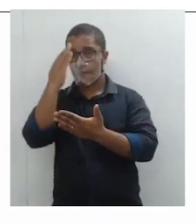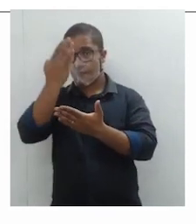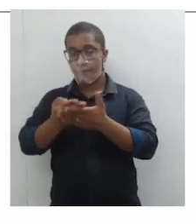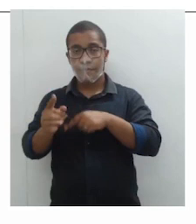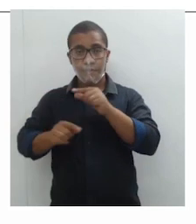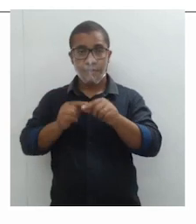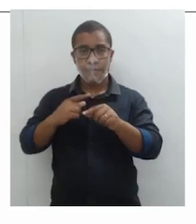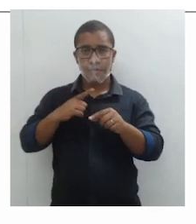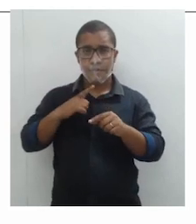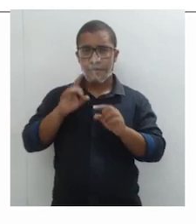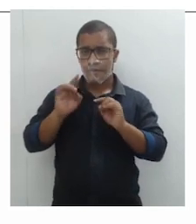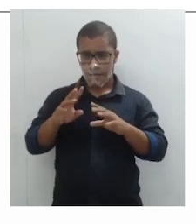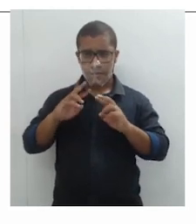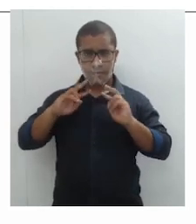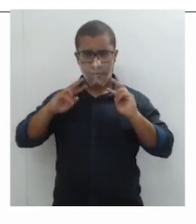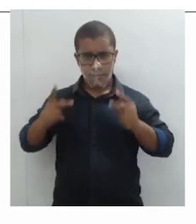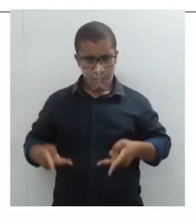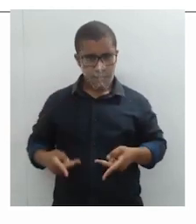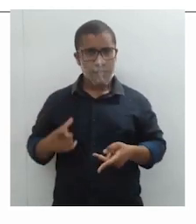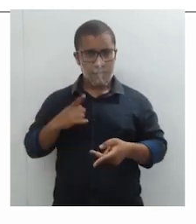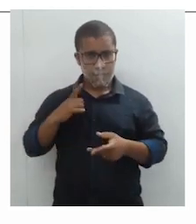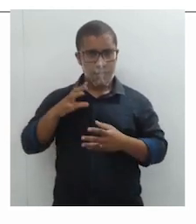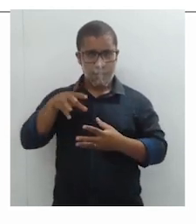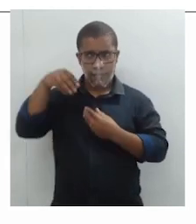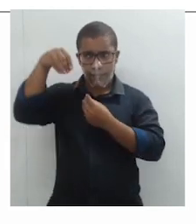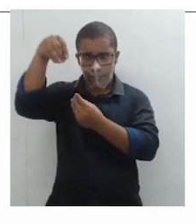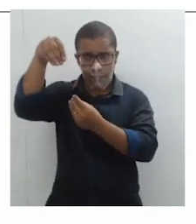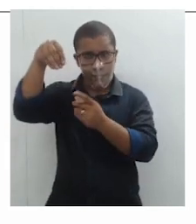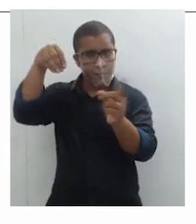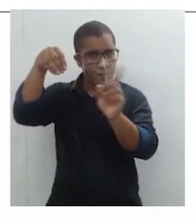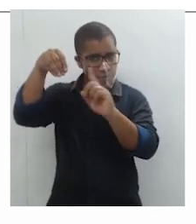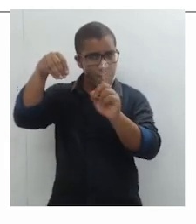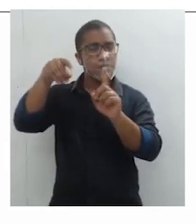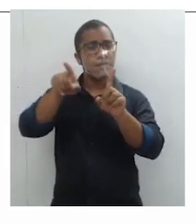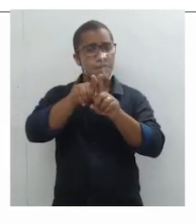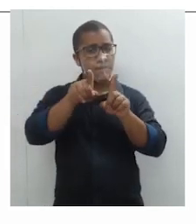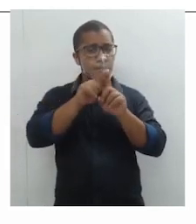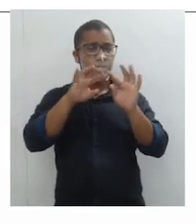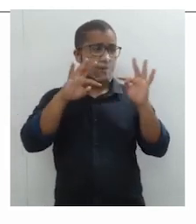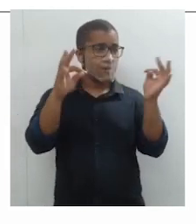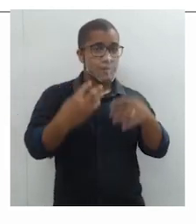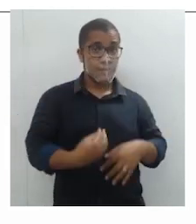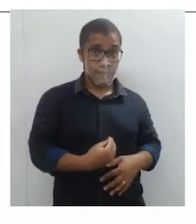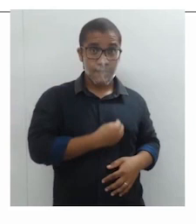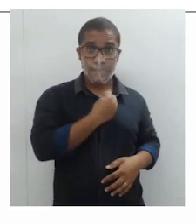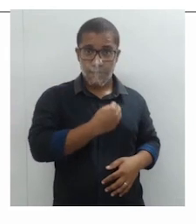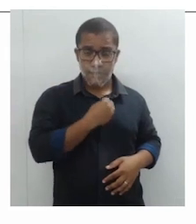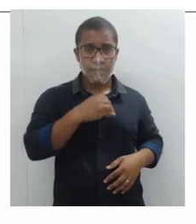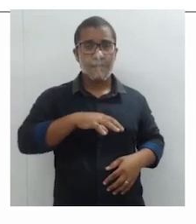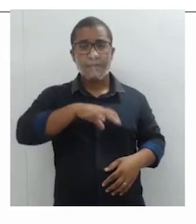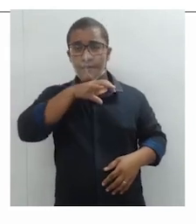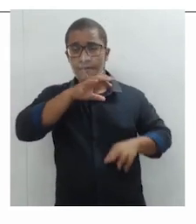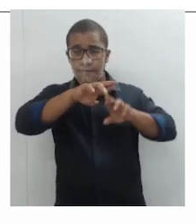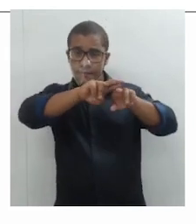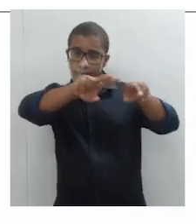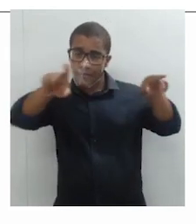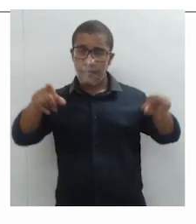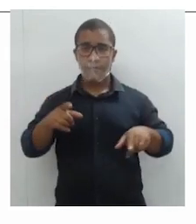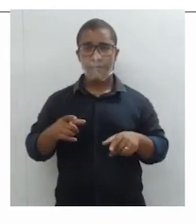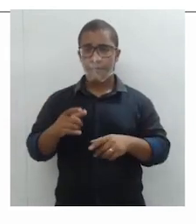não somente os seres humanos possuem espírito mas todos os seres sejam animais